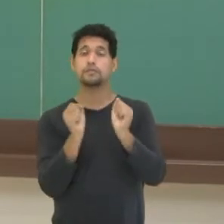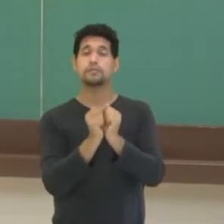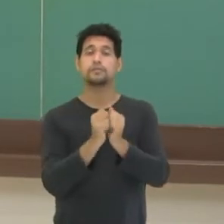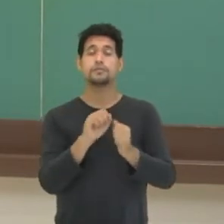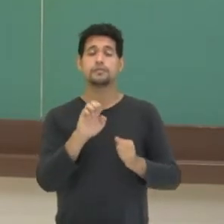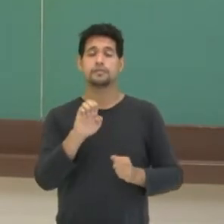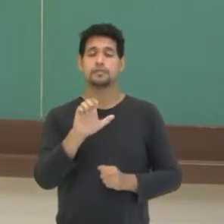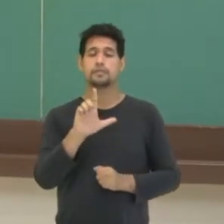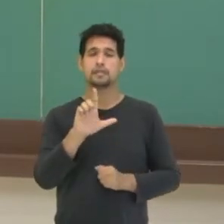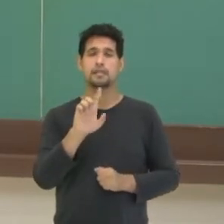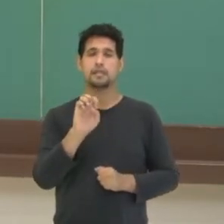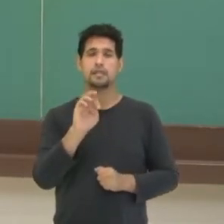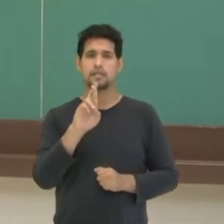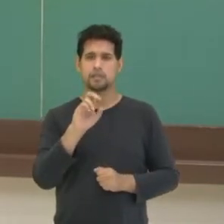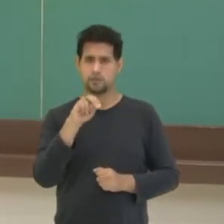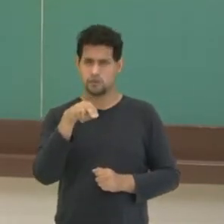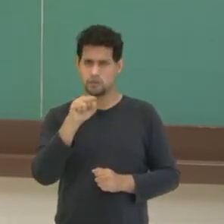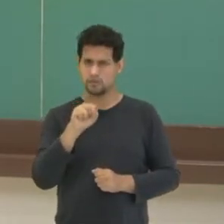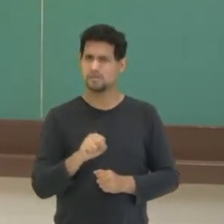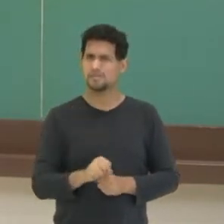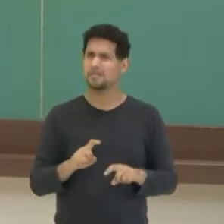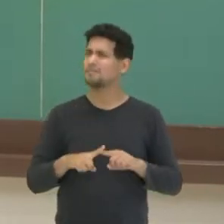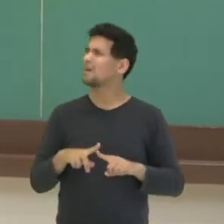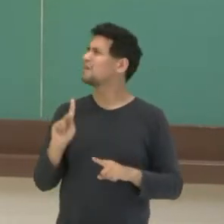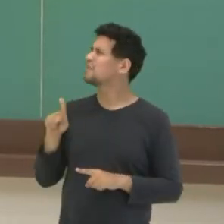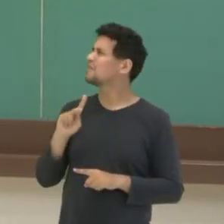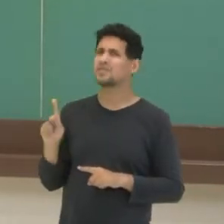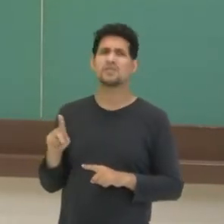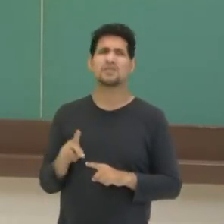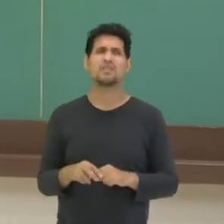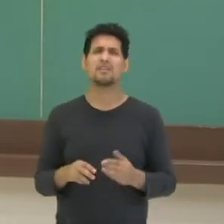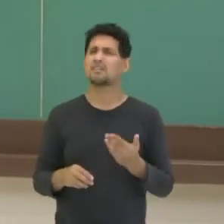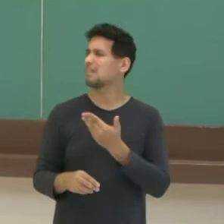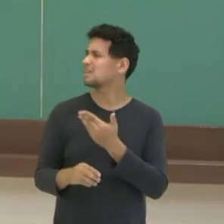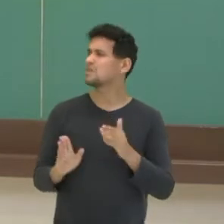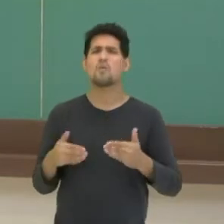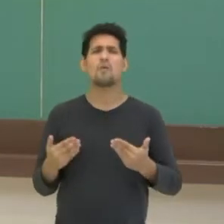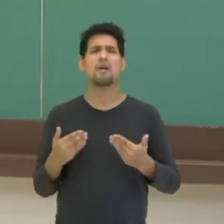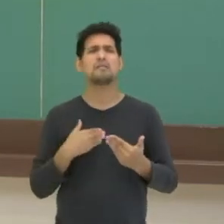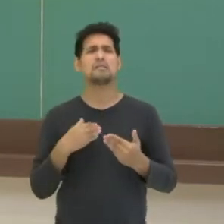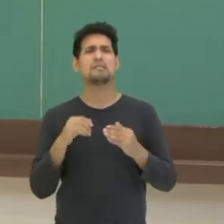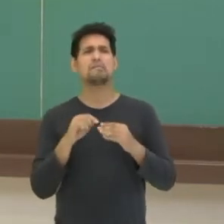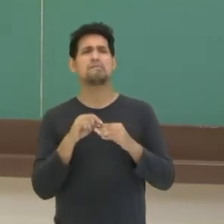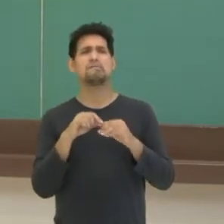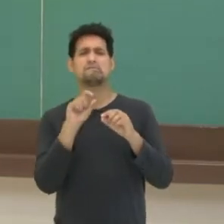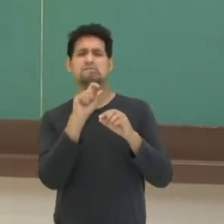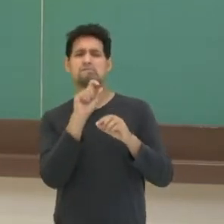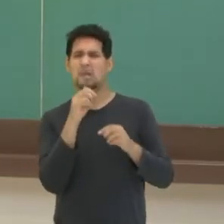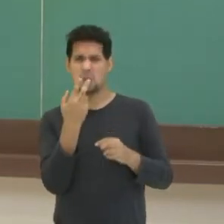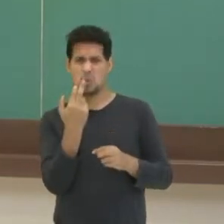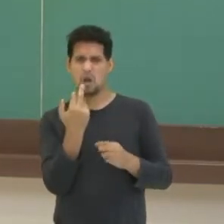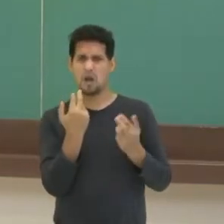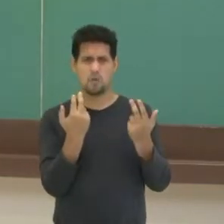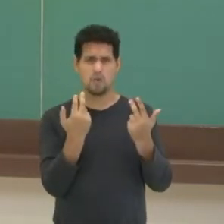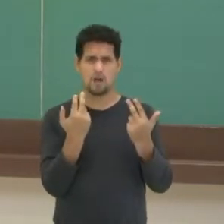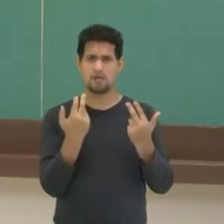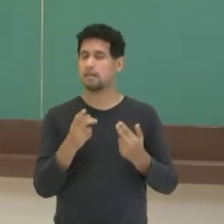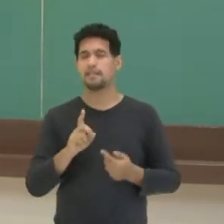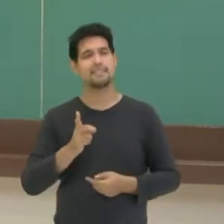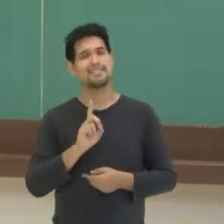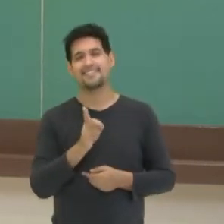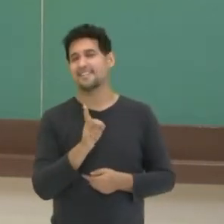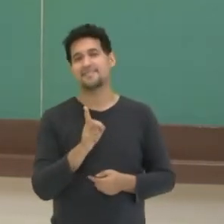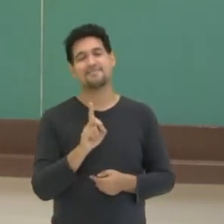sua camada de valência. Professor, e essa aqui, professor, com esses traços, isso aqui é um sinal de igual?